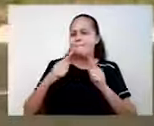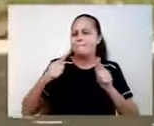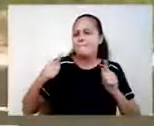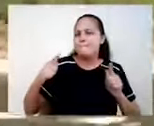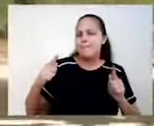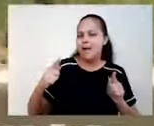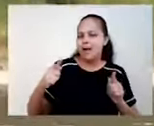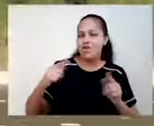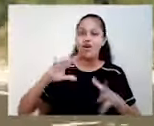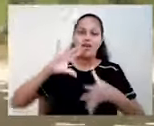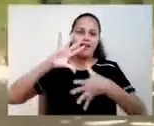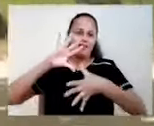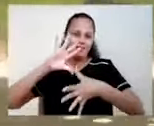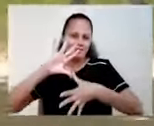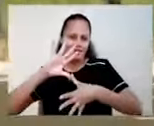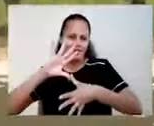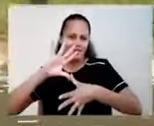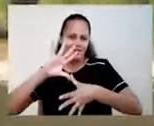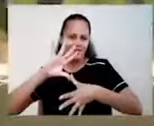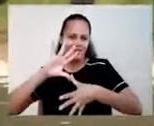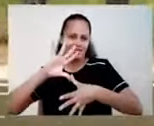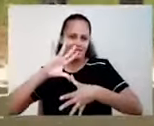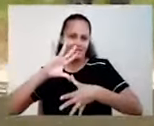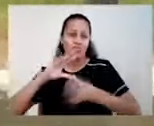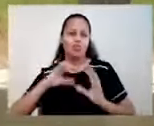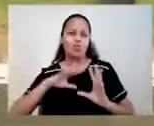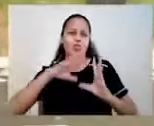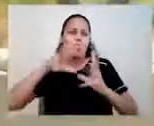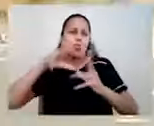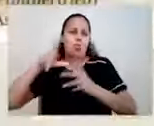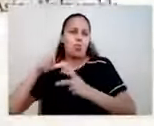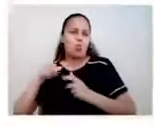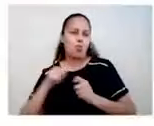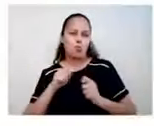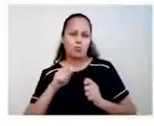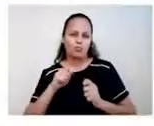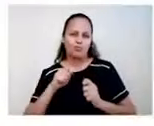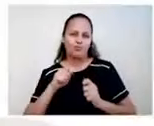É o maior felino das Américas. Está entre os grandes do mundo.